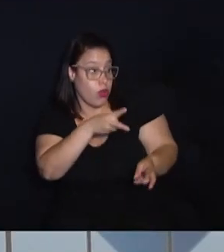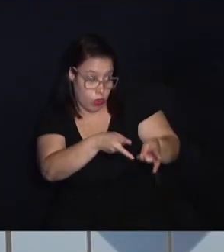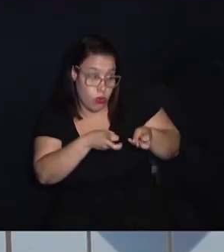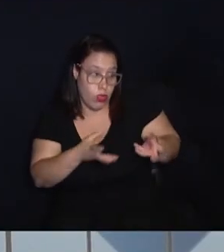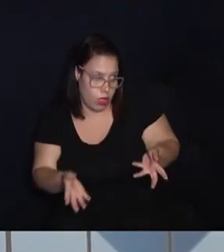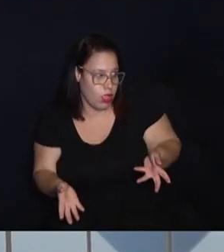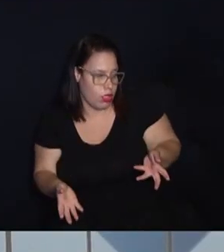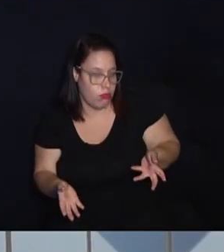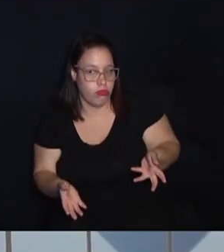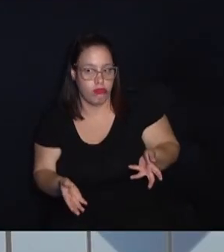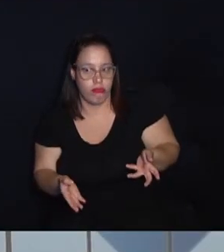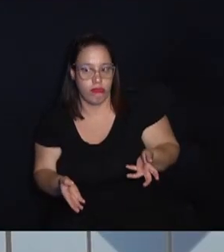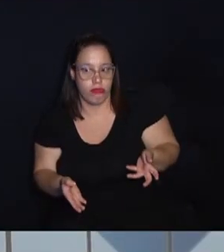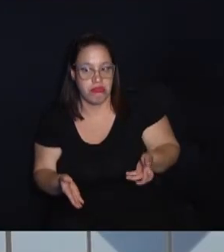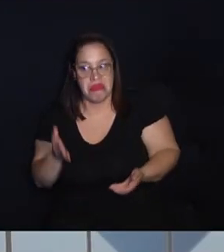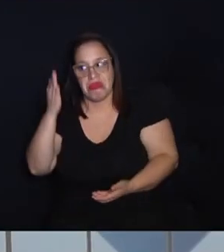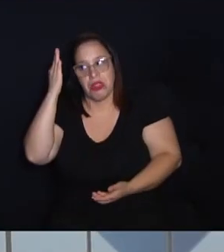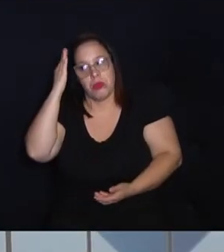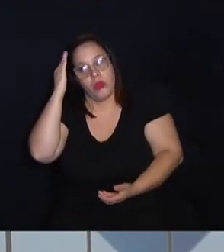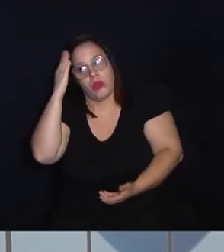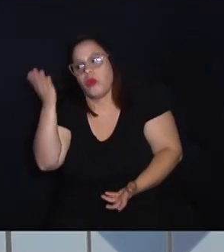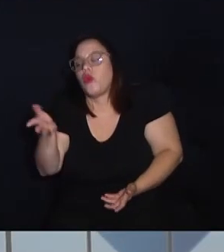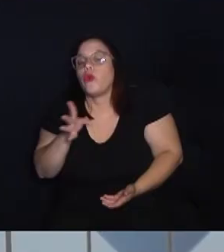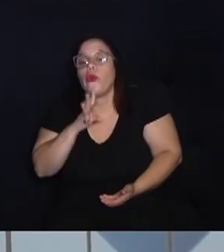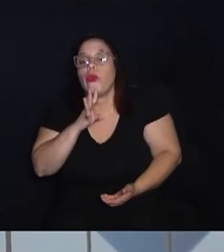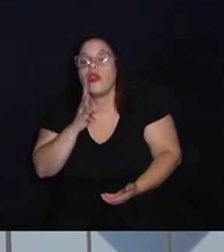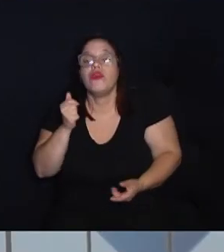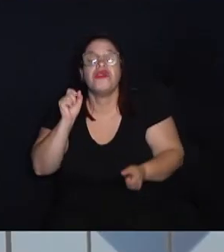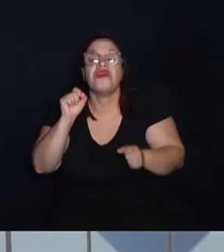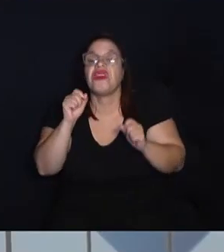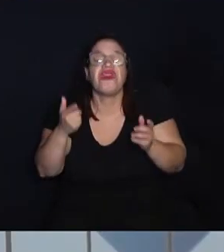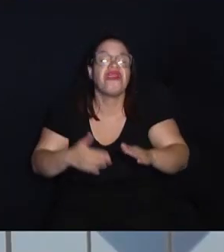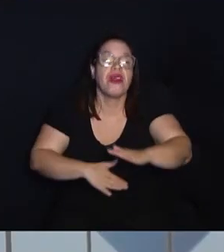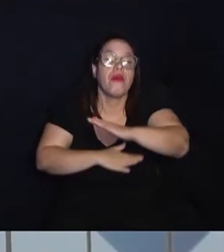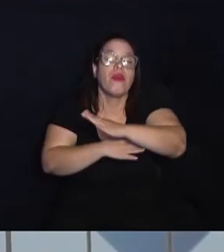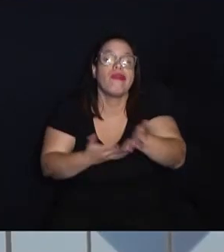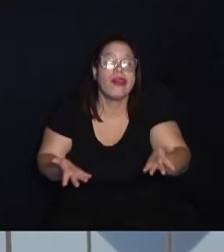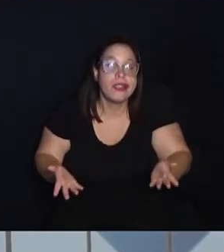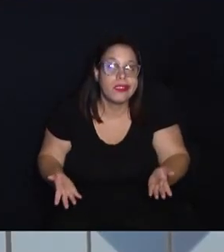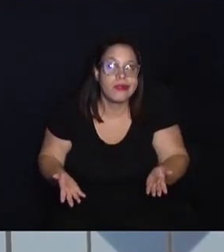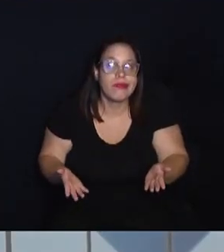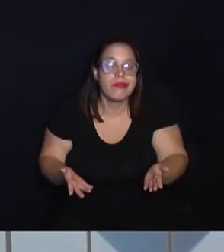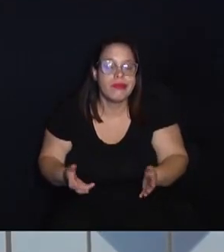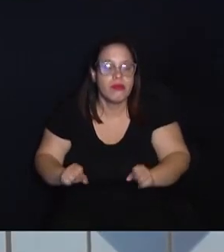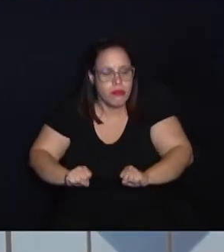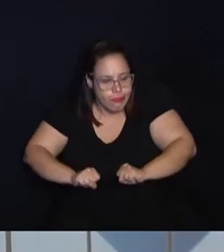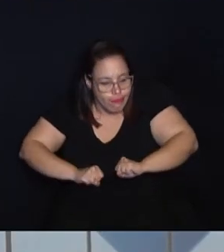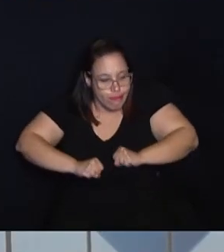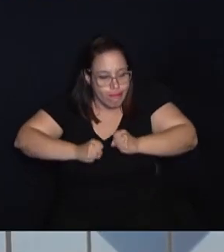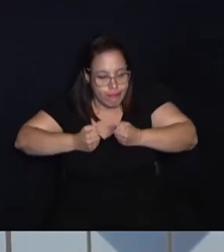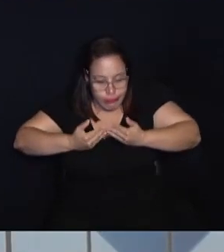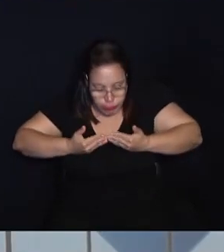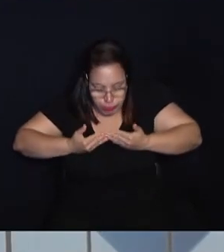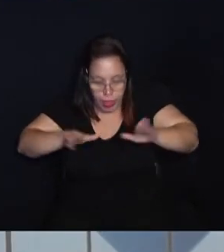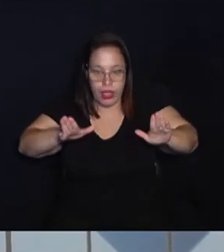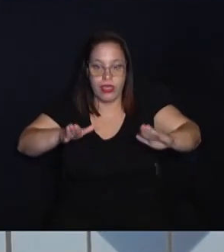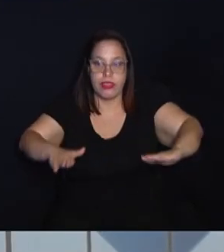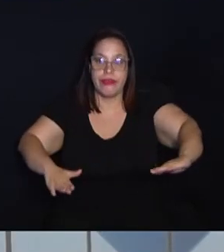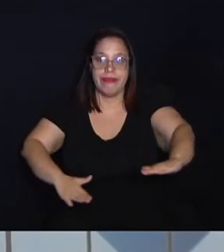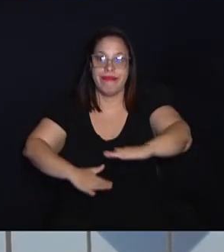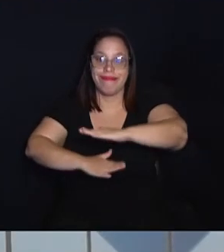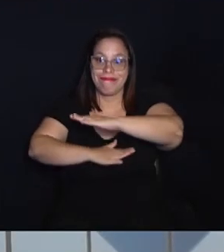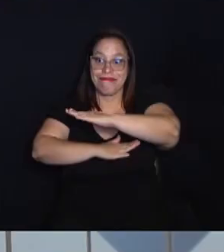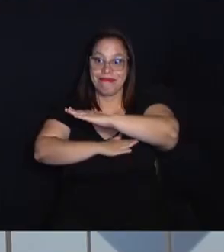reconhecido se as pessoas conhecerem o que a Câmara produz. Então todo o nosso esforço de abrir a Câmara, e